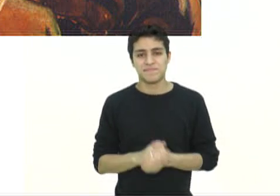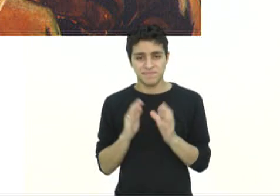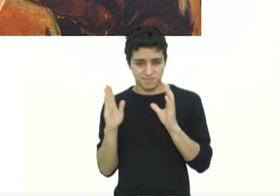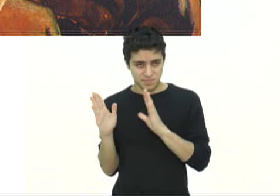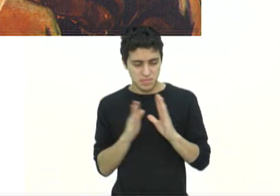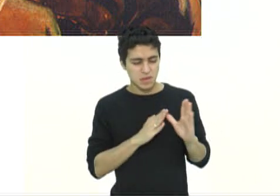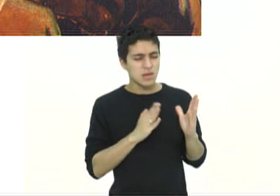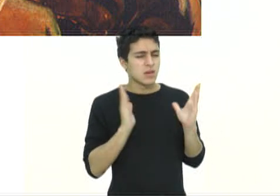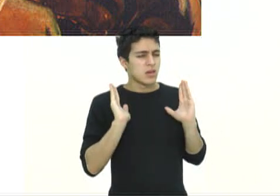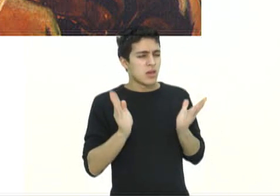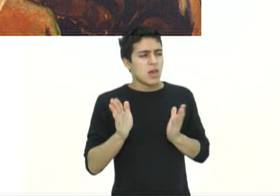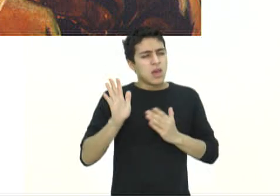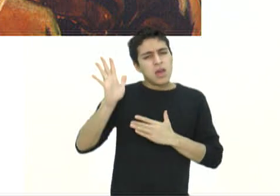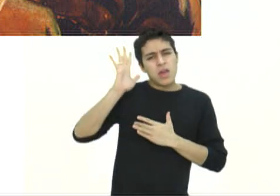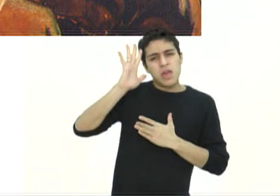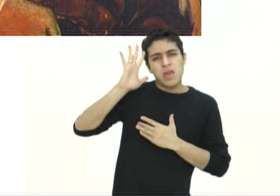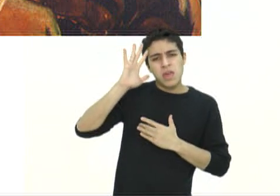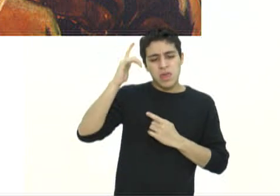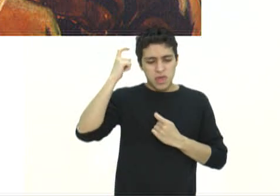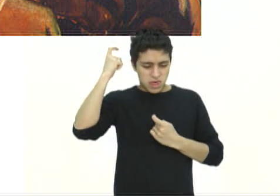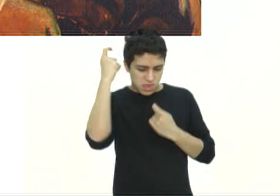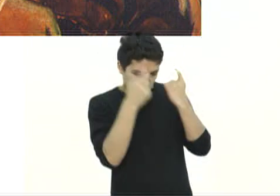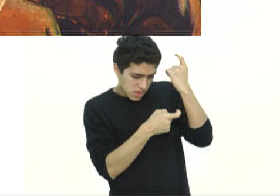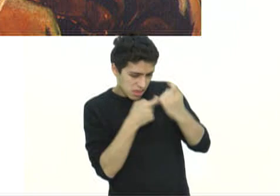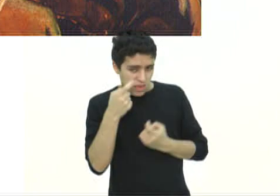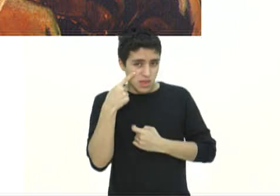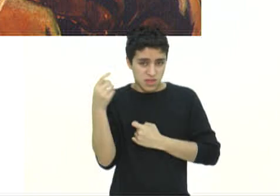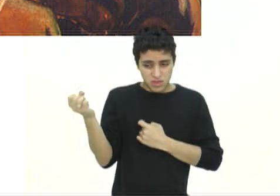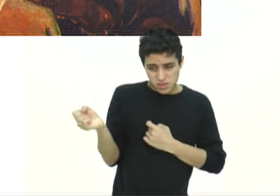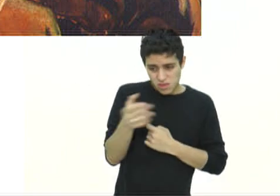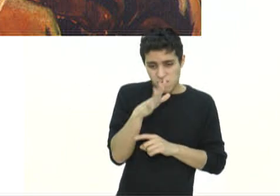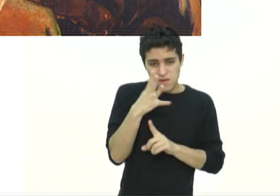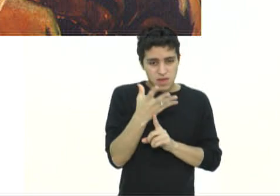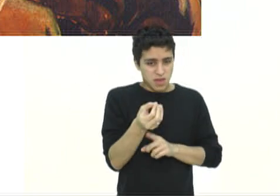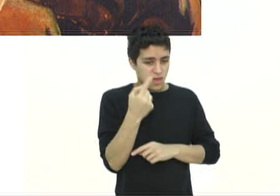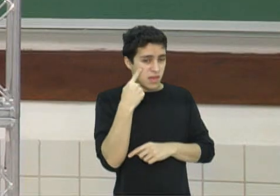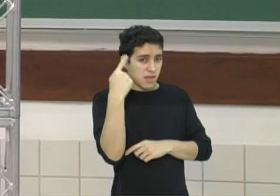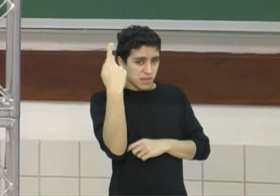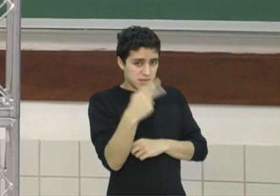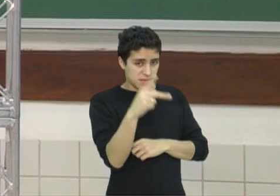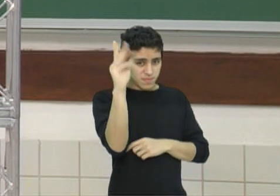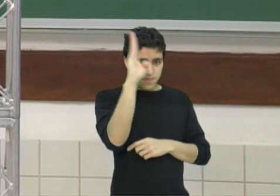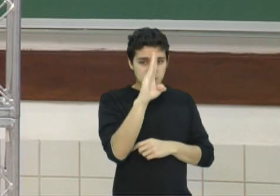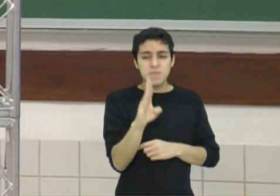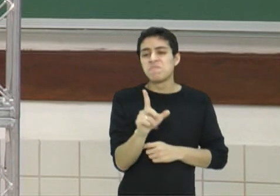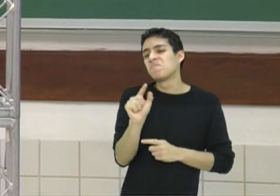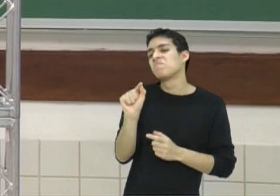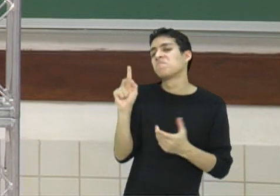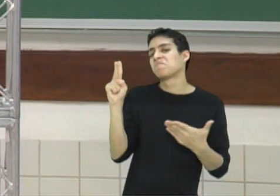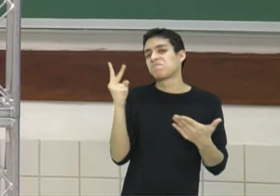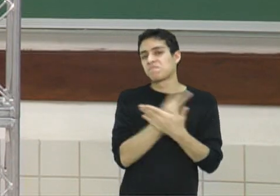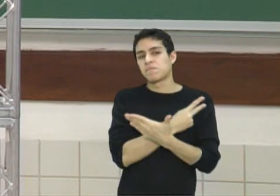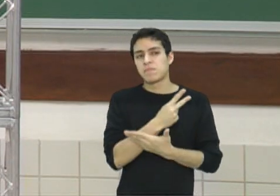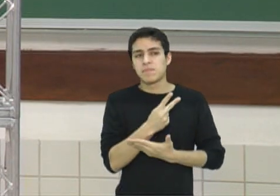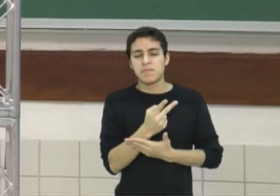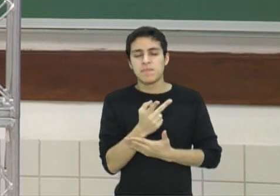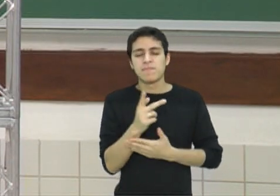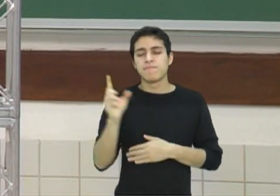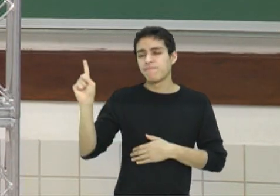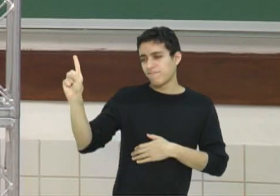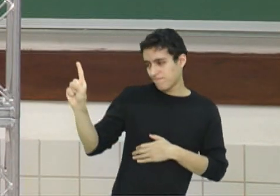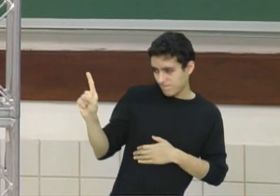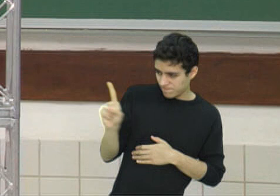existia essa preocupação de trazer uma nova arte para o Brasil, o que vai acontecer? Vai surgir uma figura